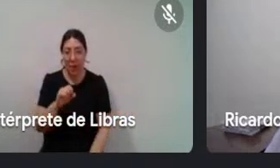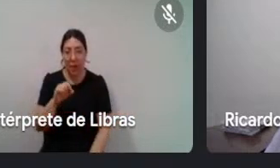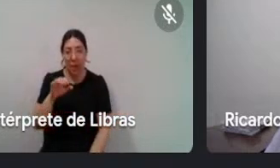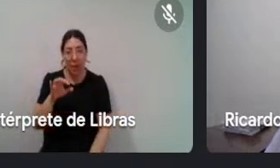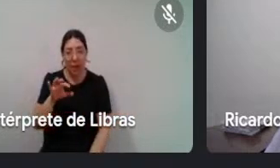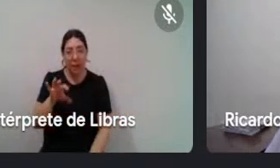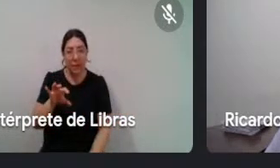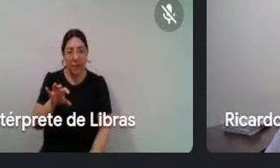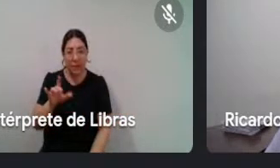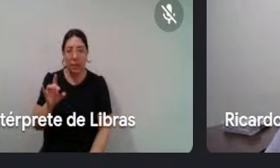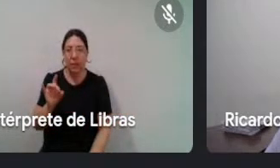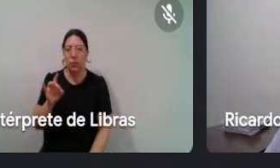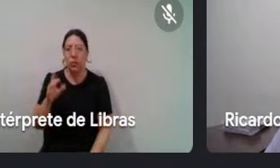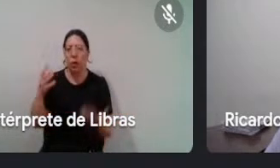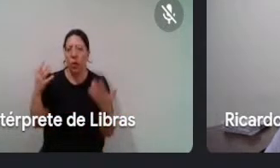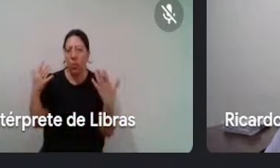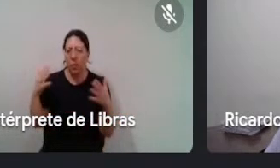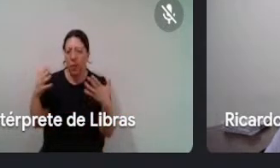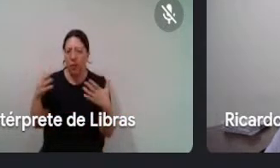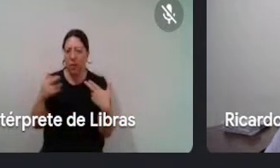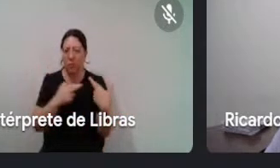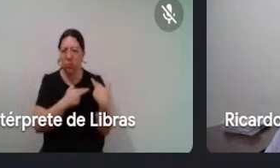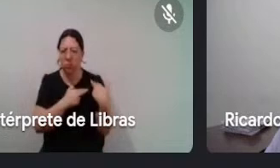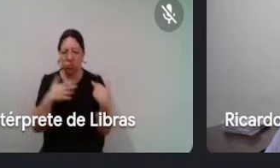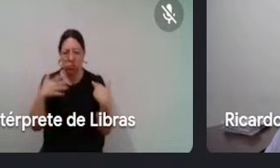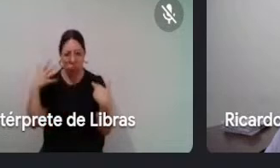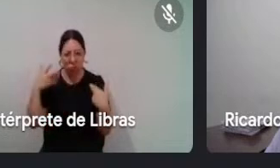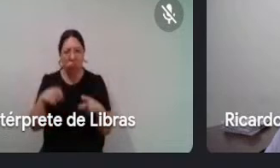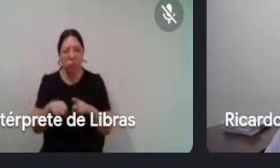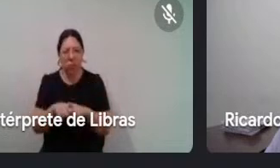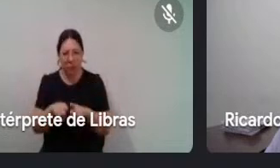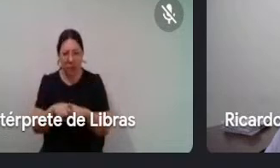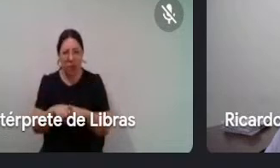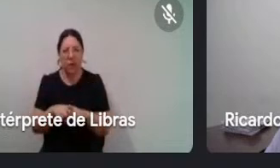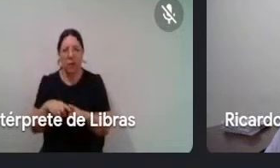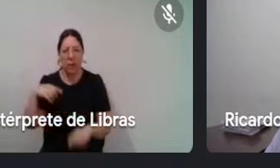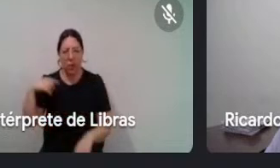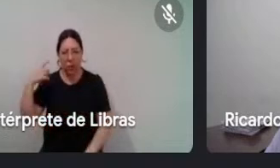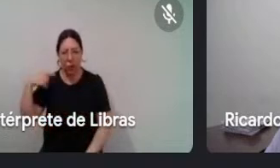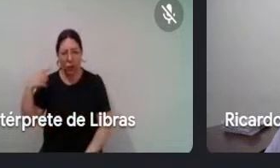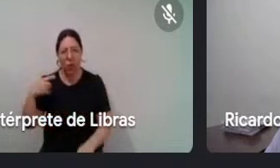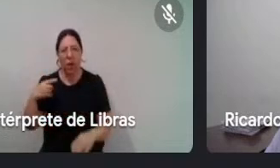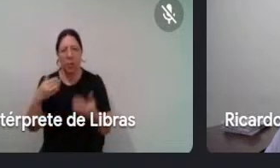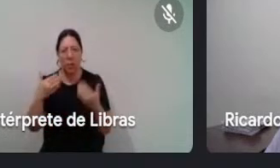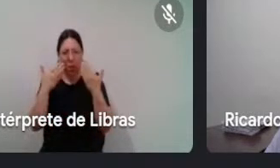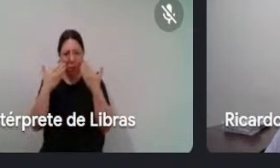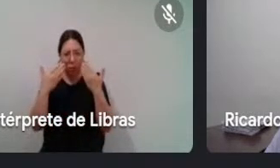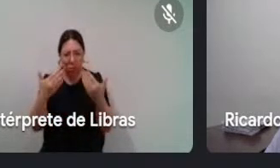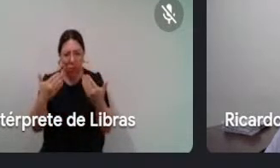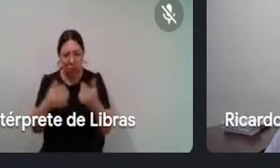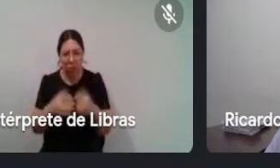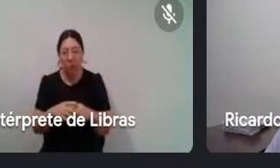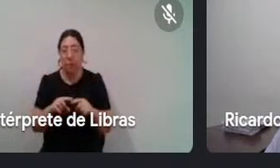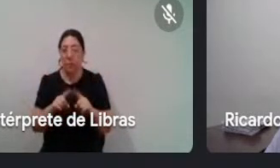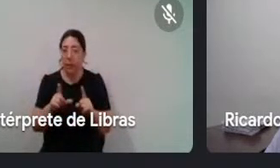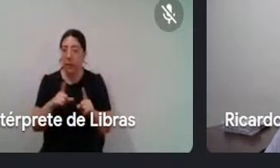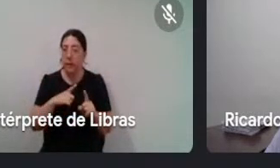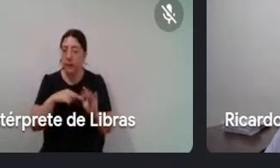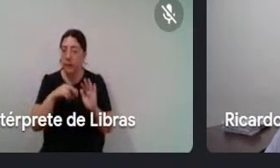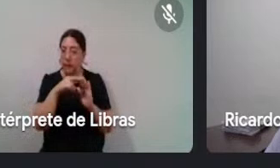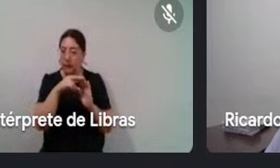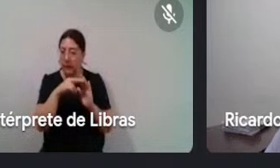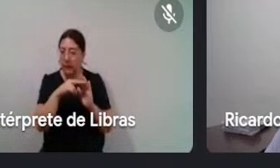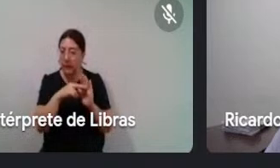parabenizar o doutor relator, também o advogado, pela sua manifestação, mas existe um regramento muito rígido nesse tocante.